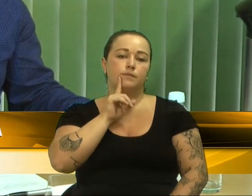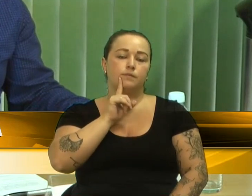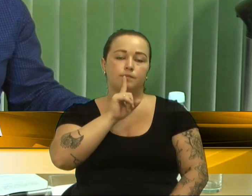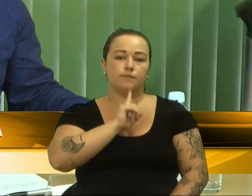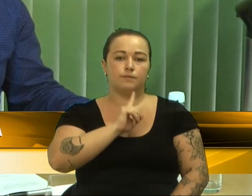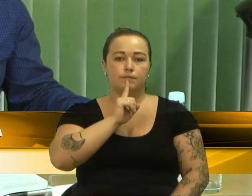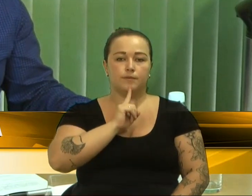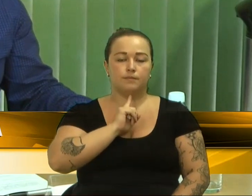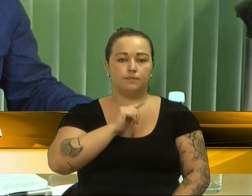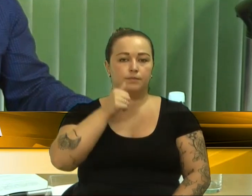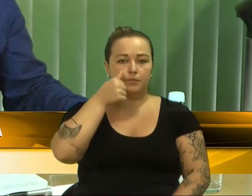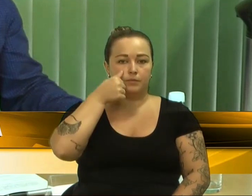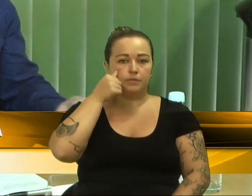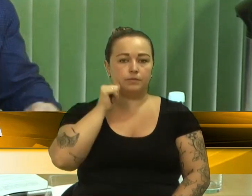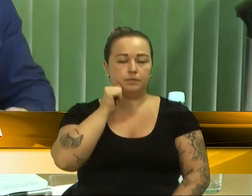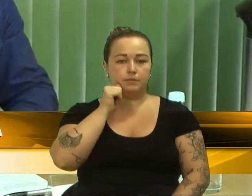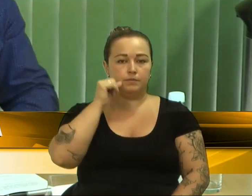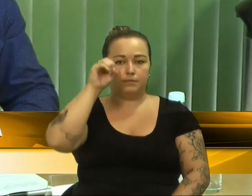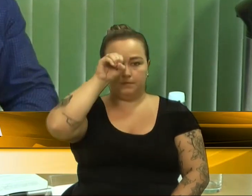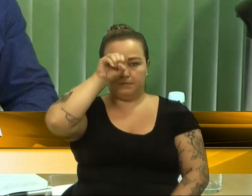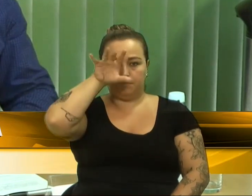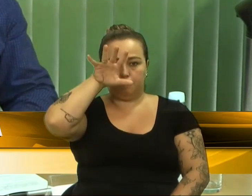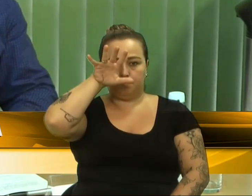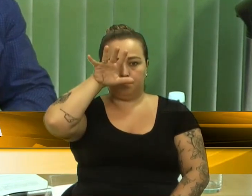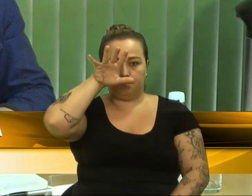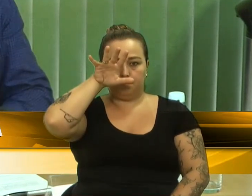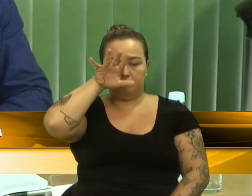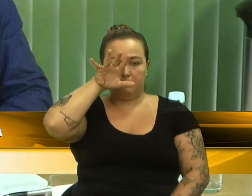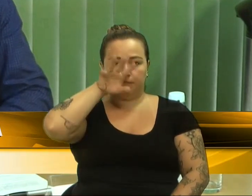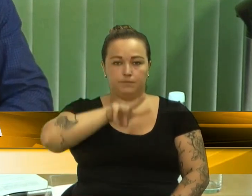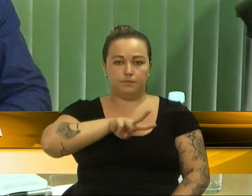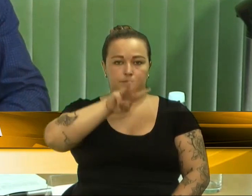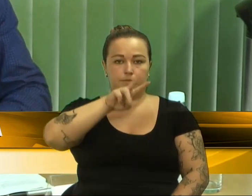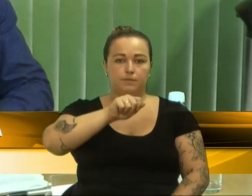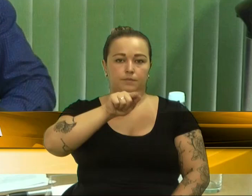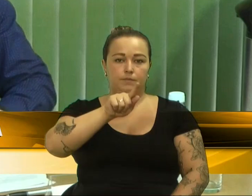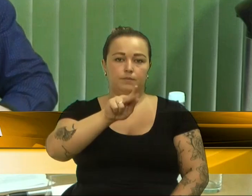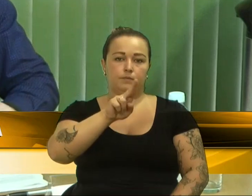Velocino Ex, Paula Iores, Elisandro Fiuza e Wagner Petrini.